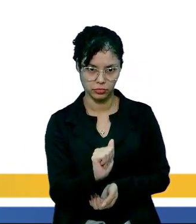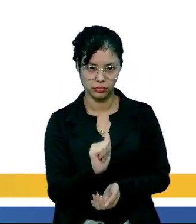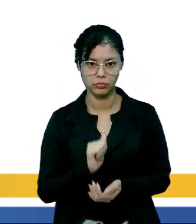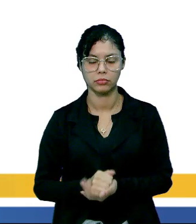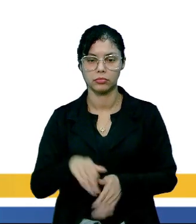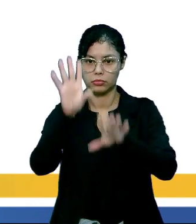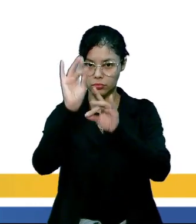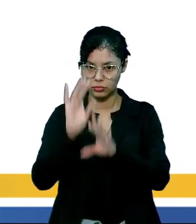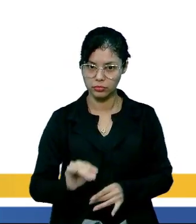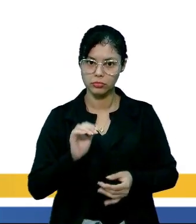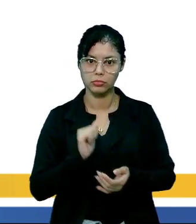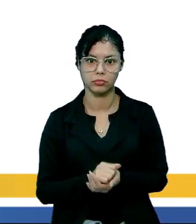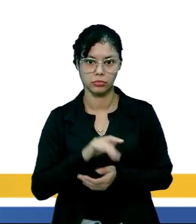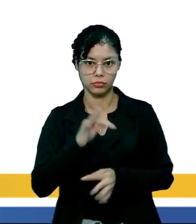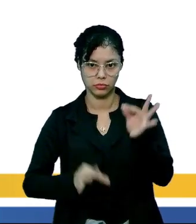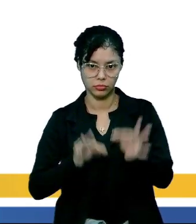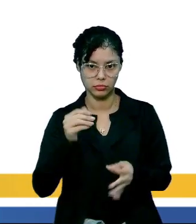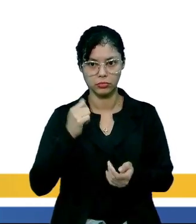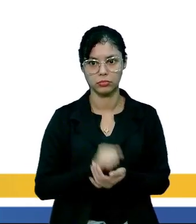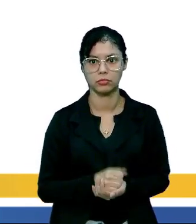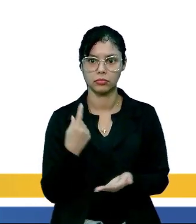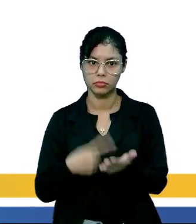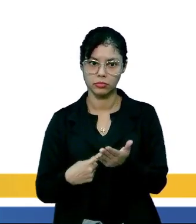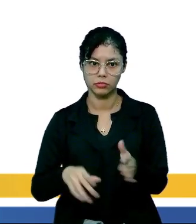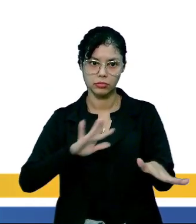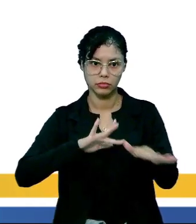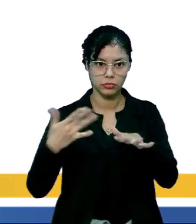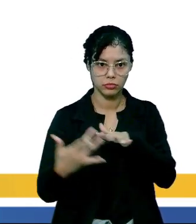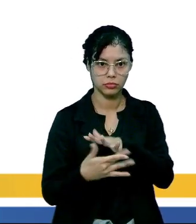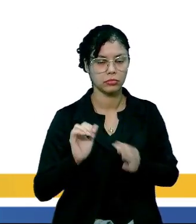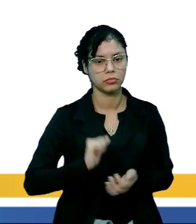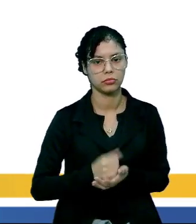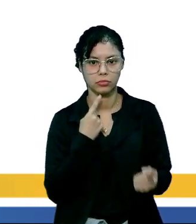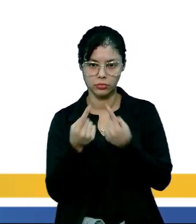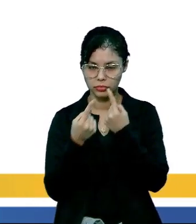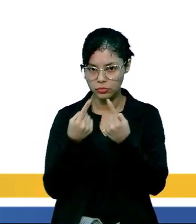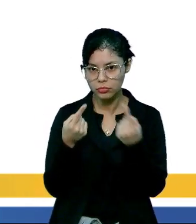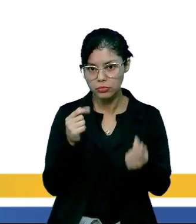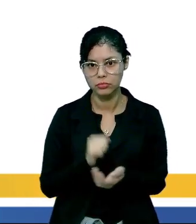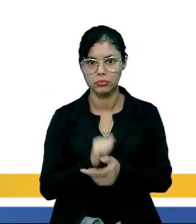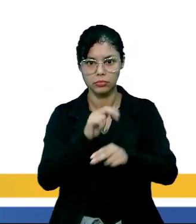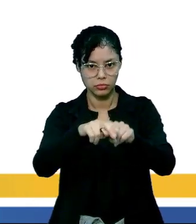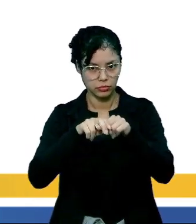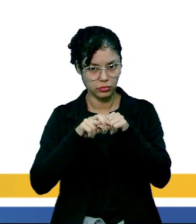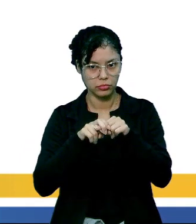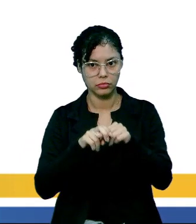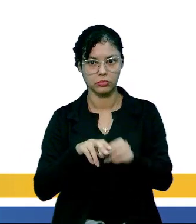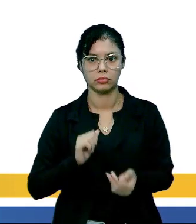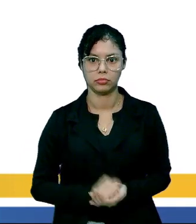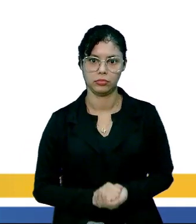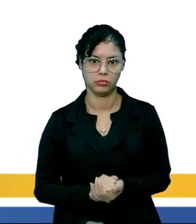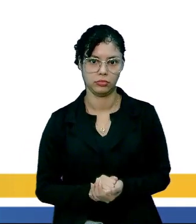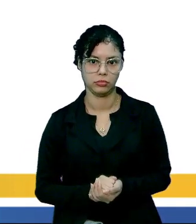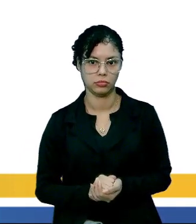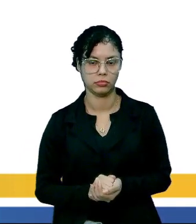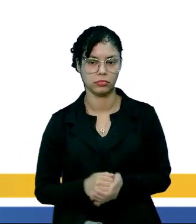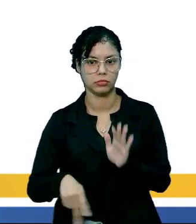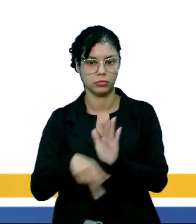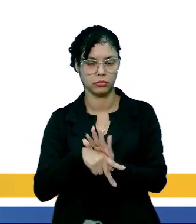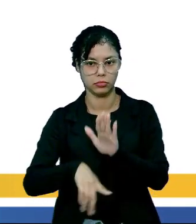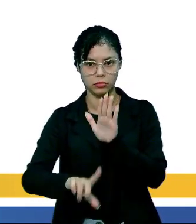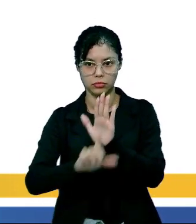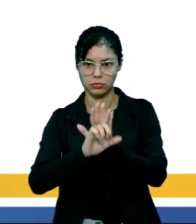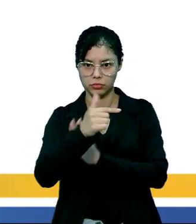Mariano, destaca que a jurisprudência considera as redes sociais meios de comunicação e, por isso,